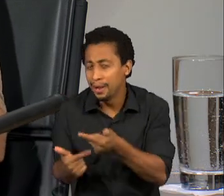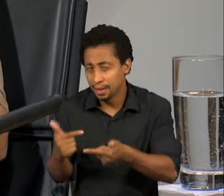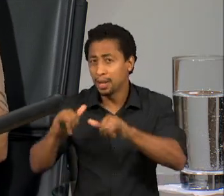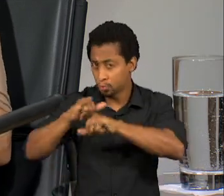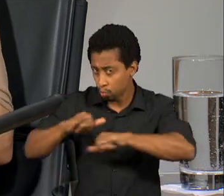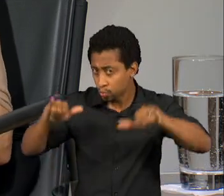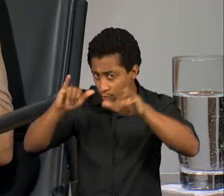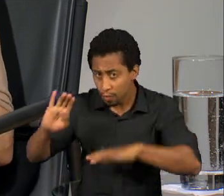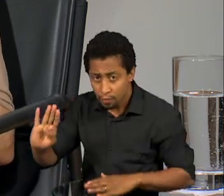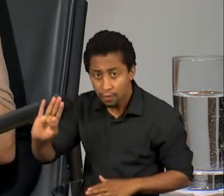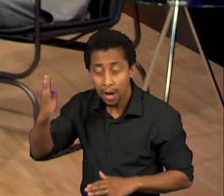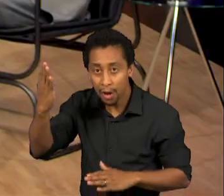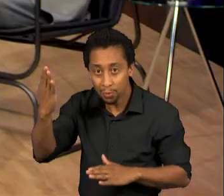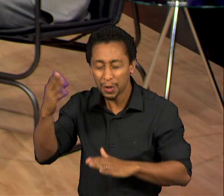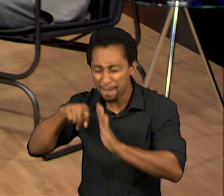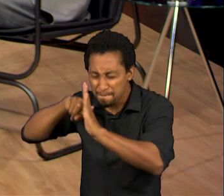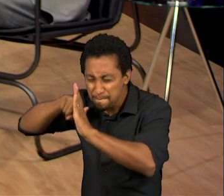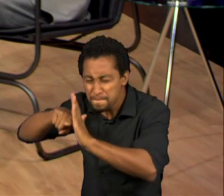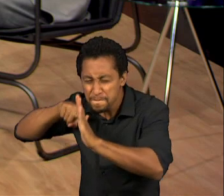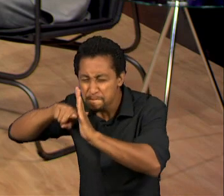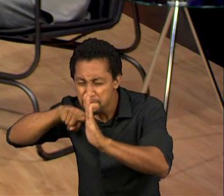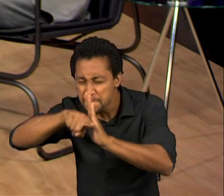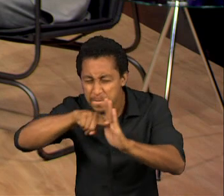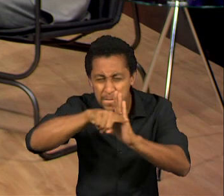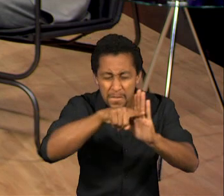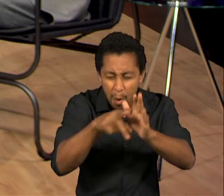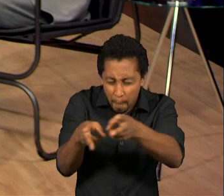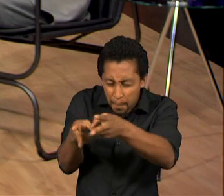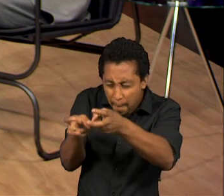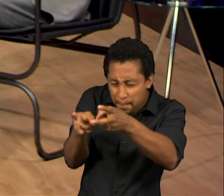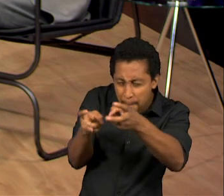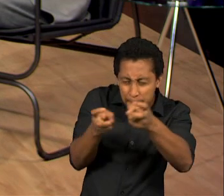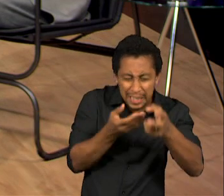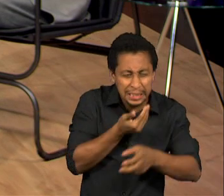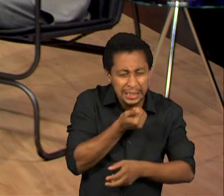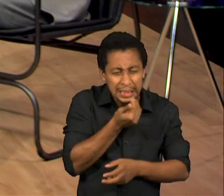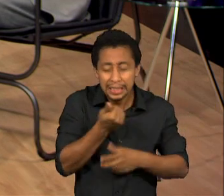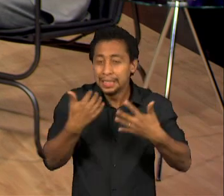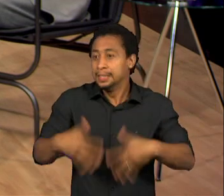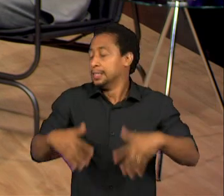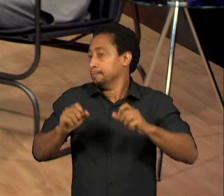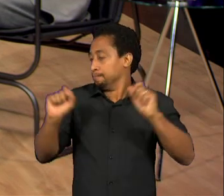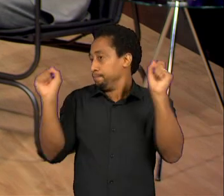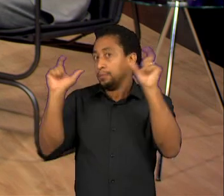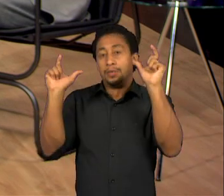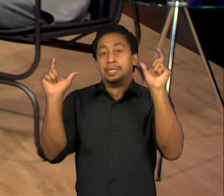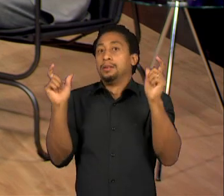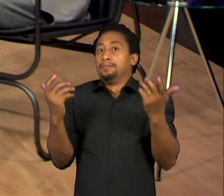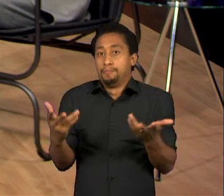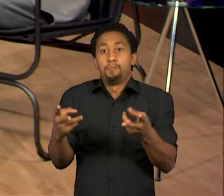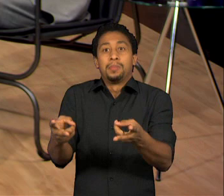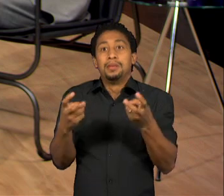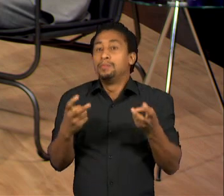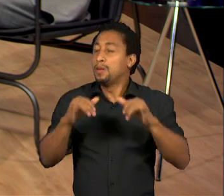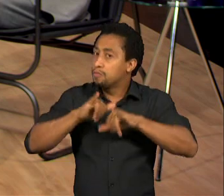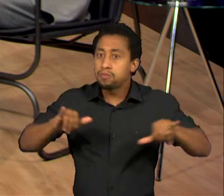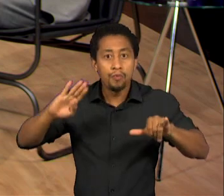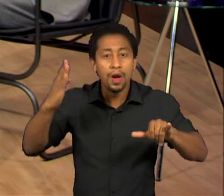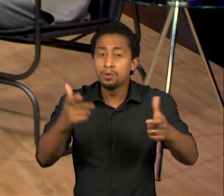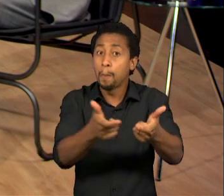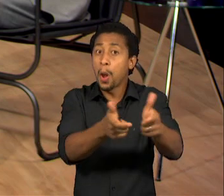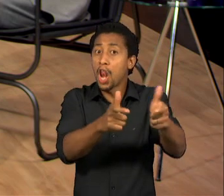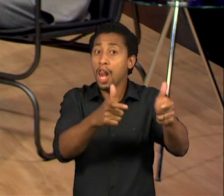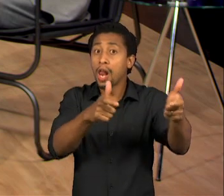mundo. Então, ele é fundamental, mas relacionando a uma